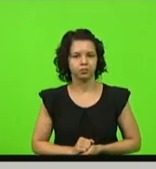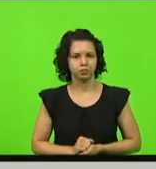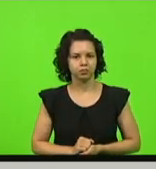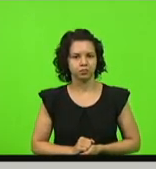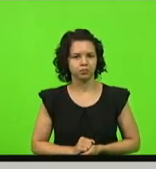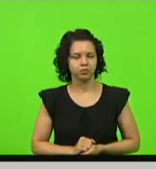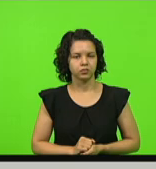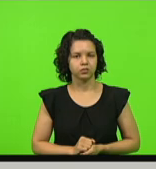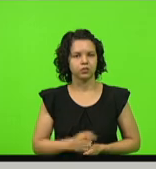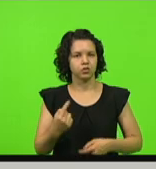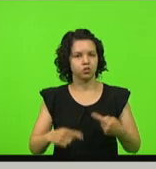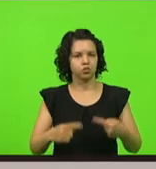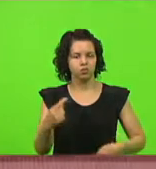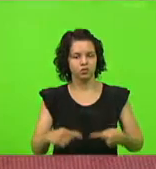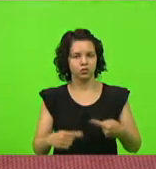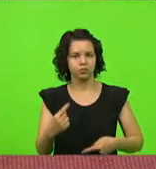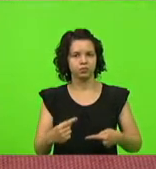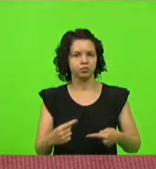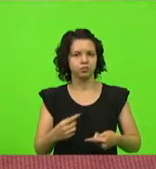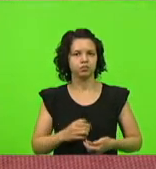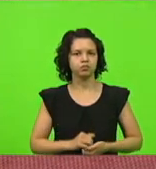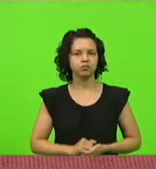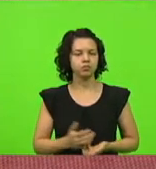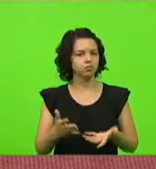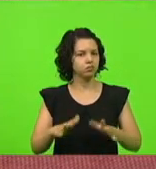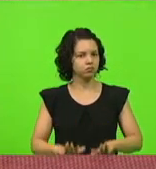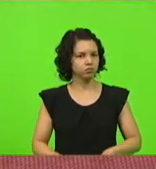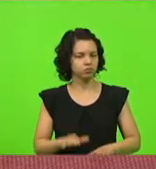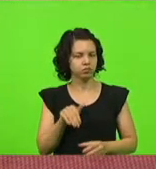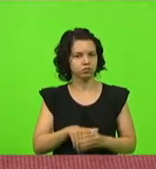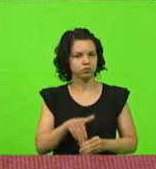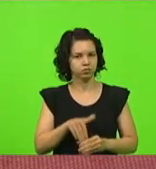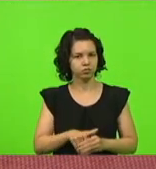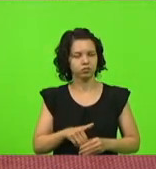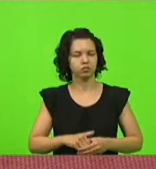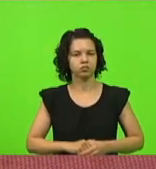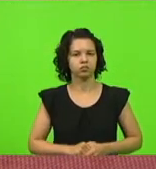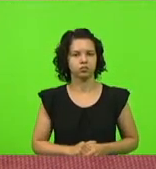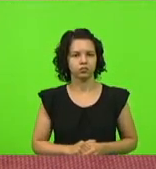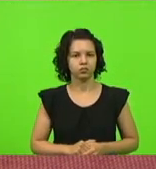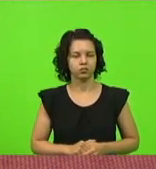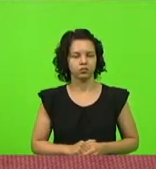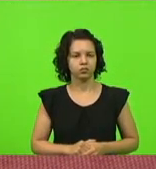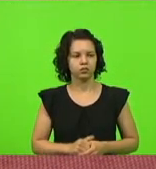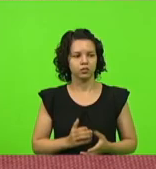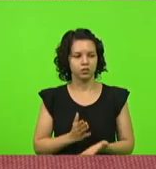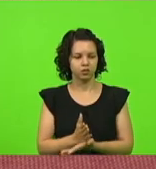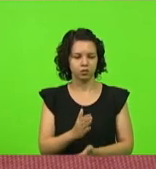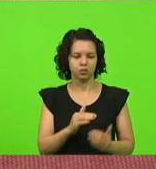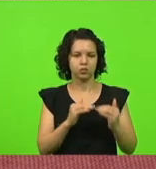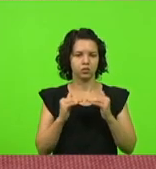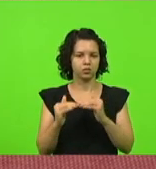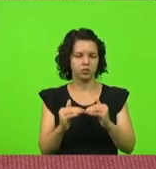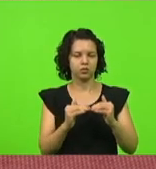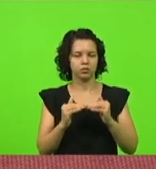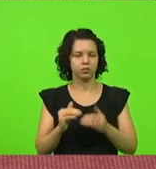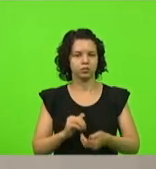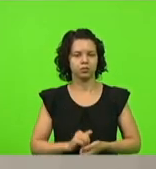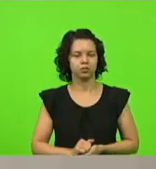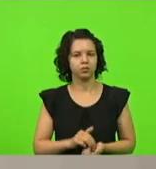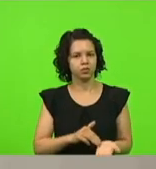Miguel do Oeste. Em discussão, não havendo quem queira discutir em votação, deputados que aprovam, permaneçam como se encontram. Aprovado por unanimidade.